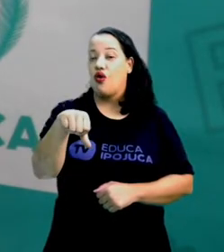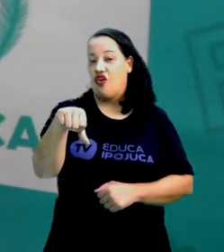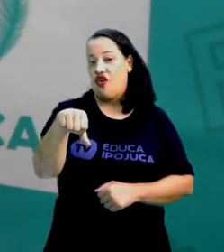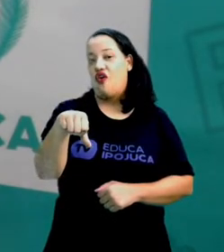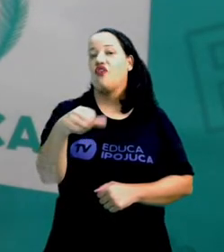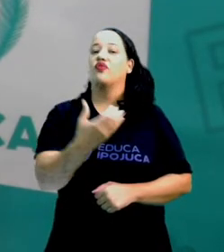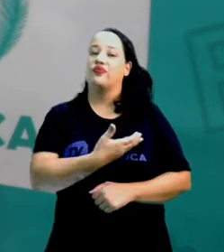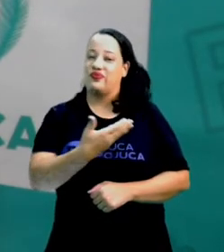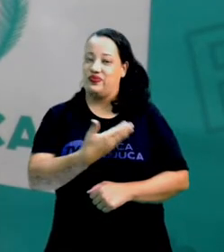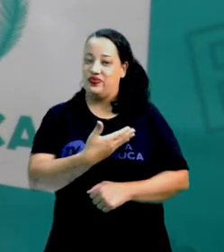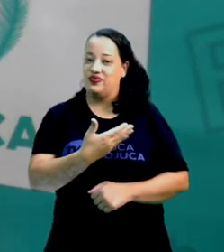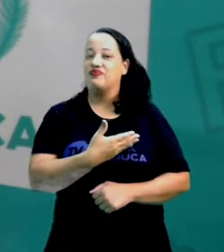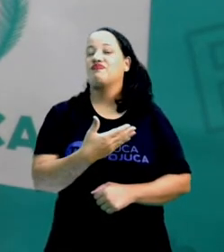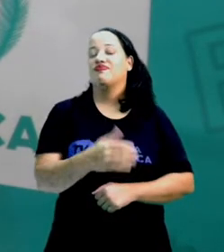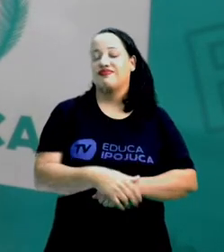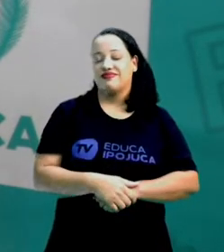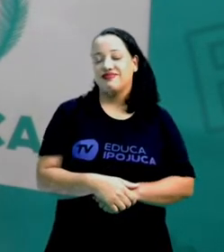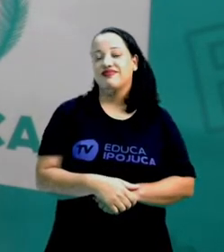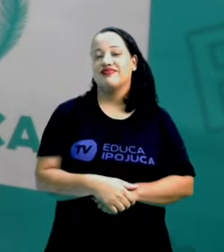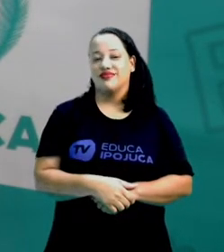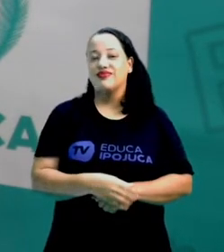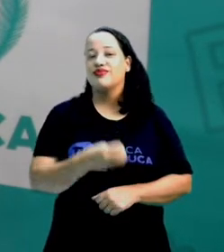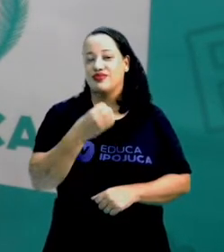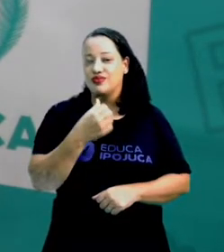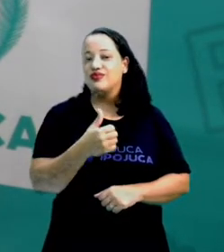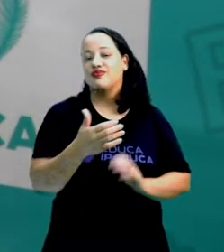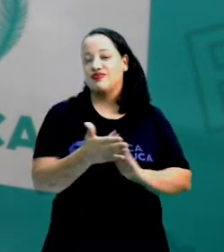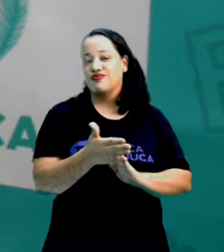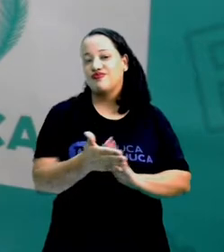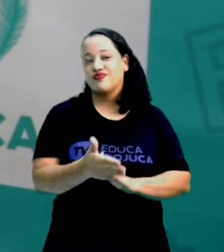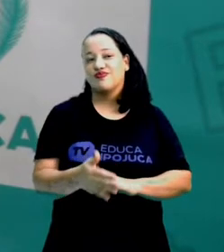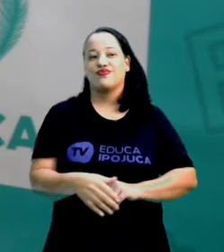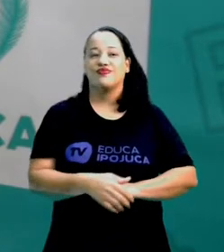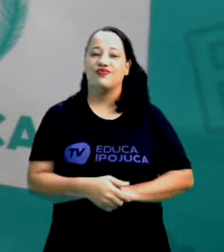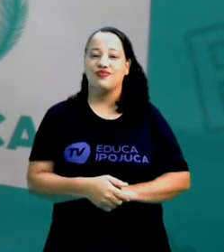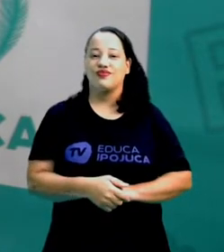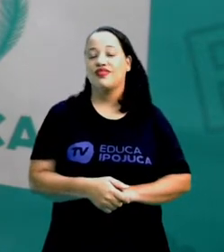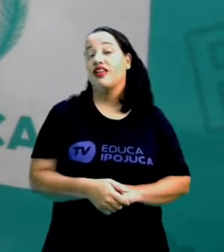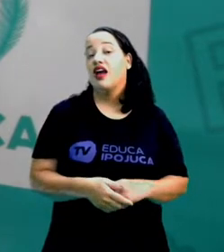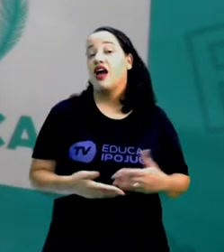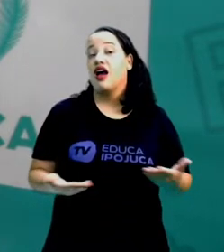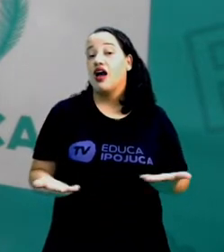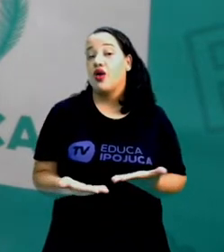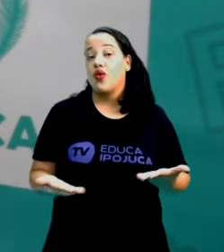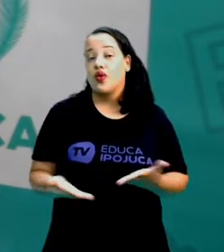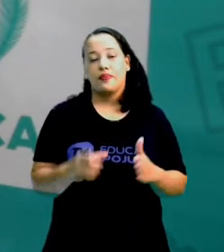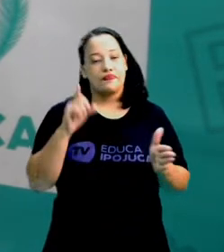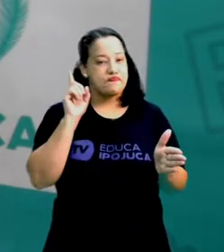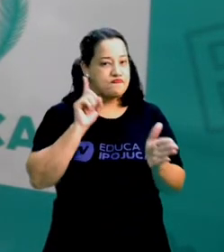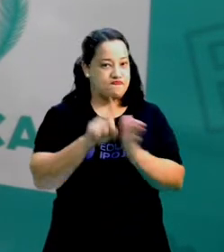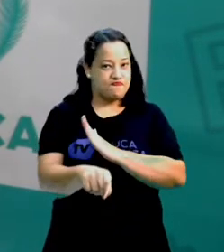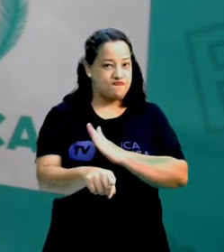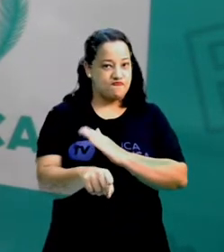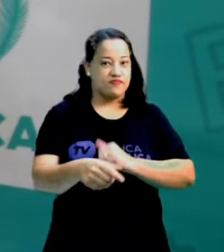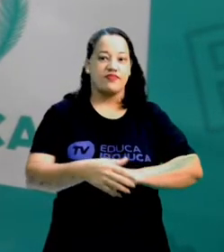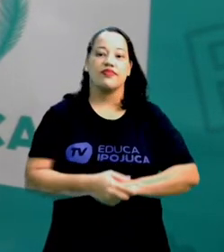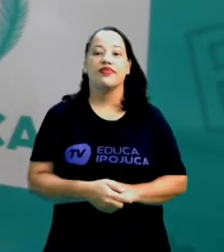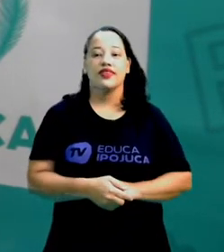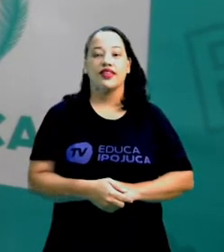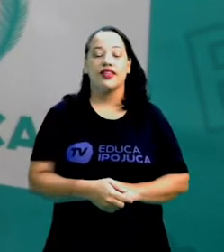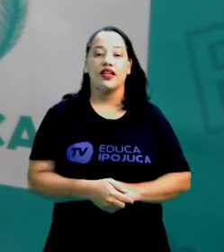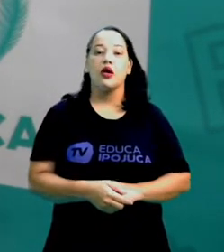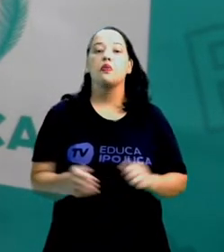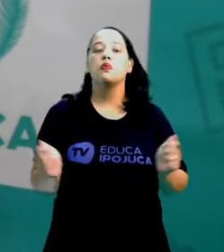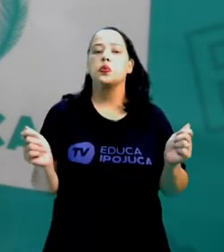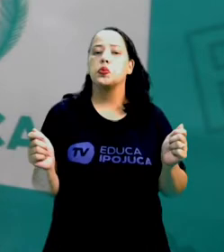1, 2, 3, 4, 5, 6, 7, 8, 9 colegas. Muito bem, criançadas. Agora eu pergunto para vocês. É possível